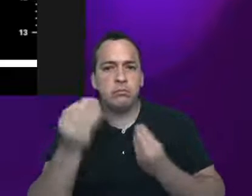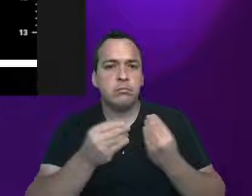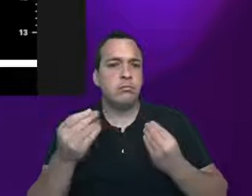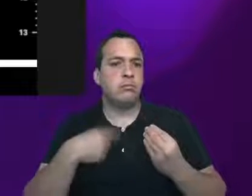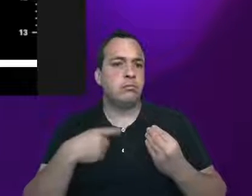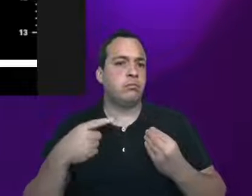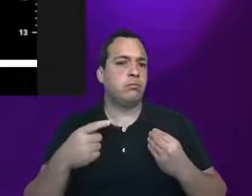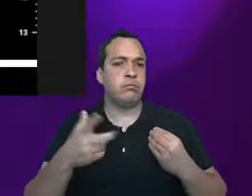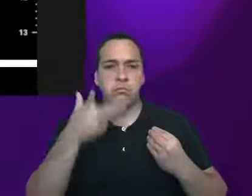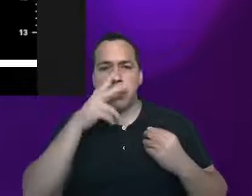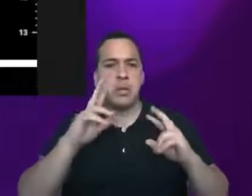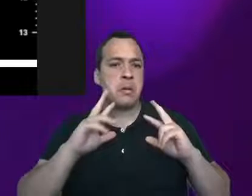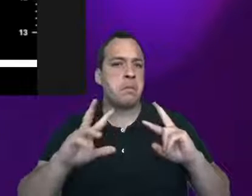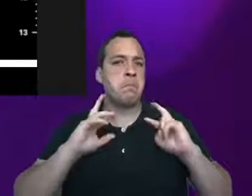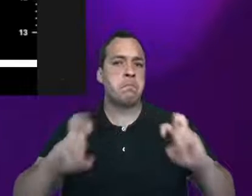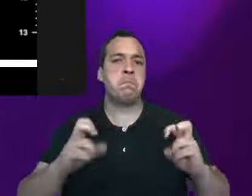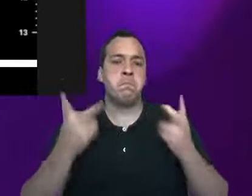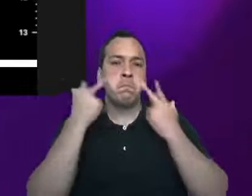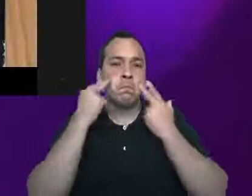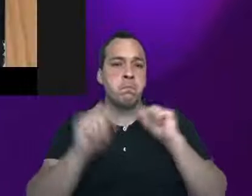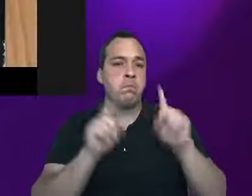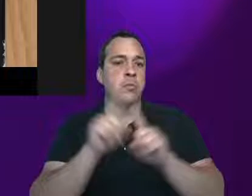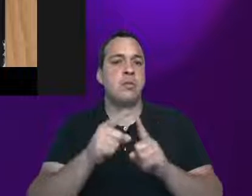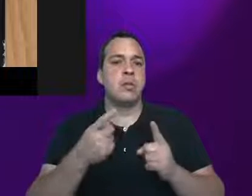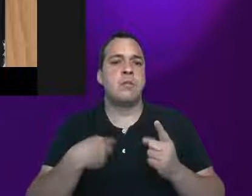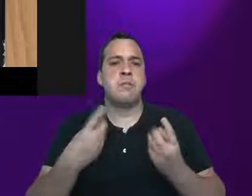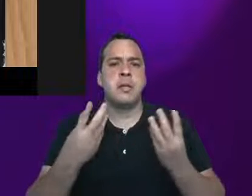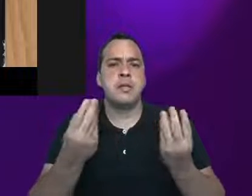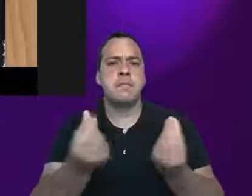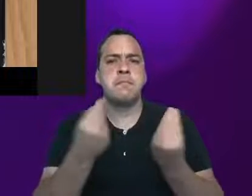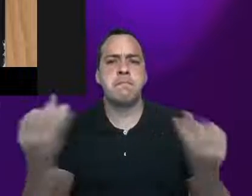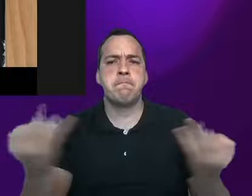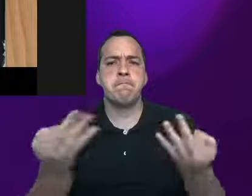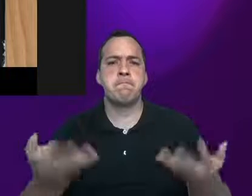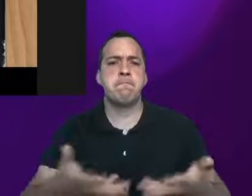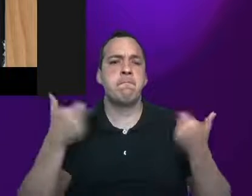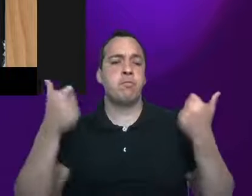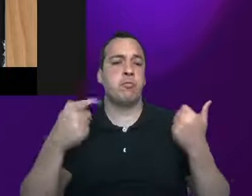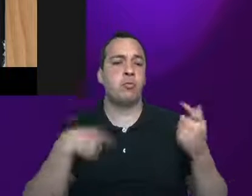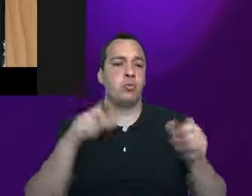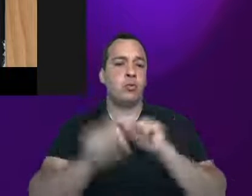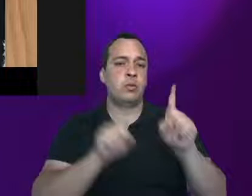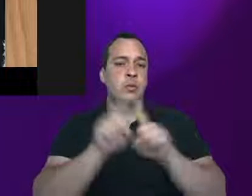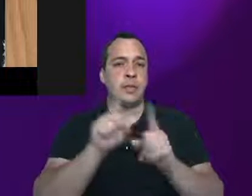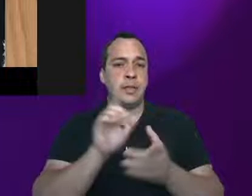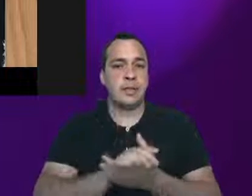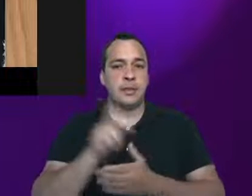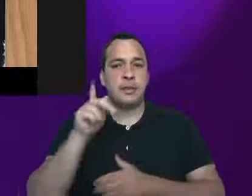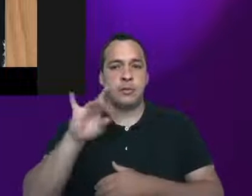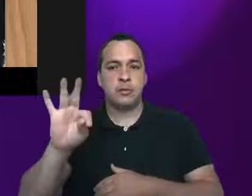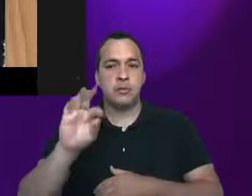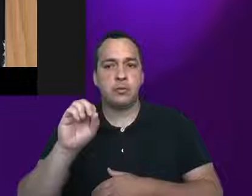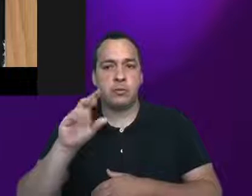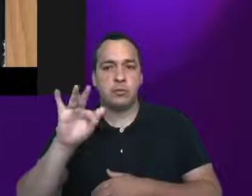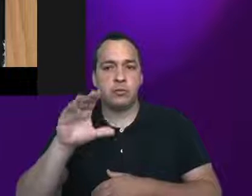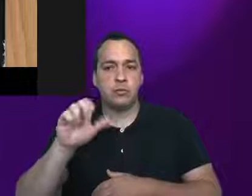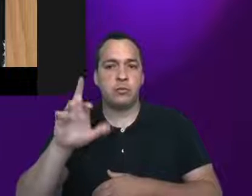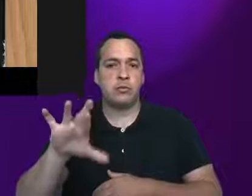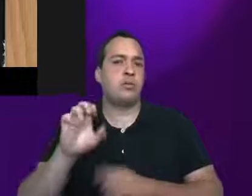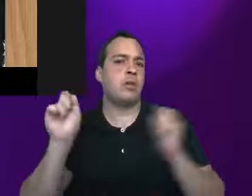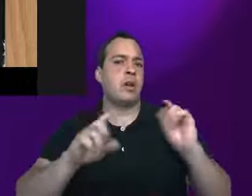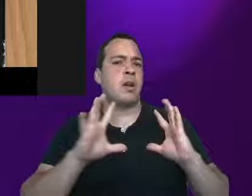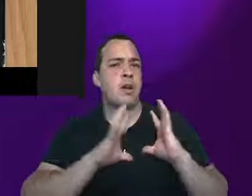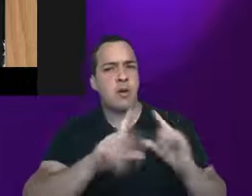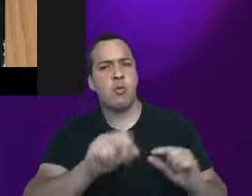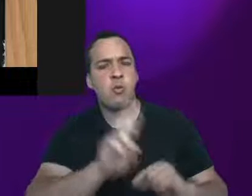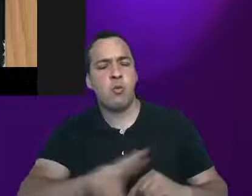totalmente normal. Então, um método muito mais sensível. E o uso do ultrassom point of care, ele pode ser usado ao longo de toda a trajetória do